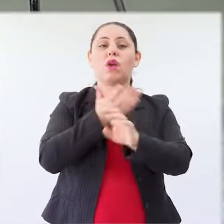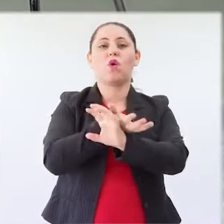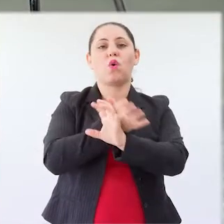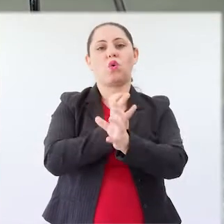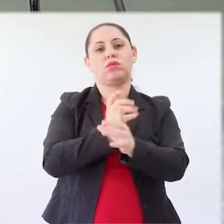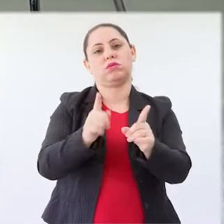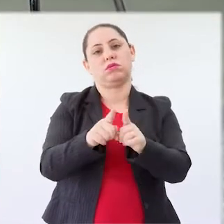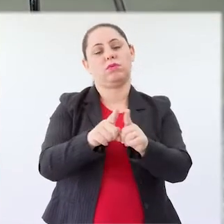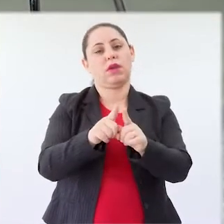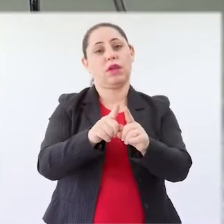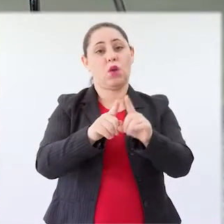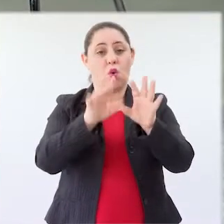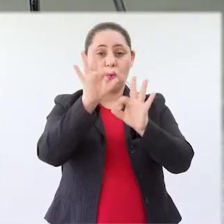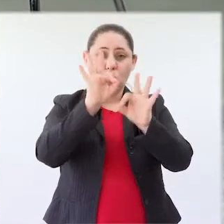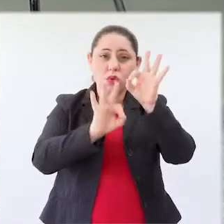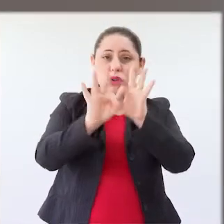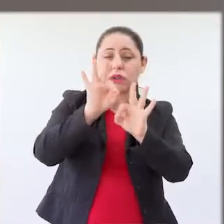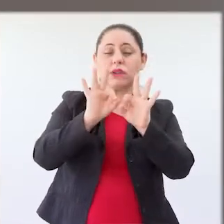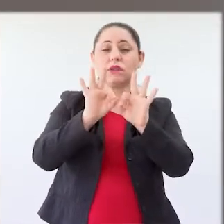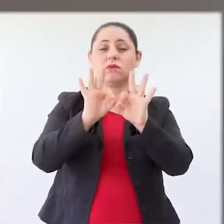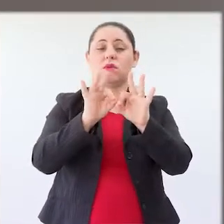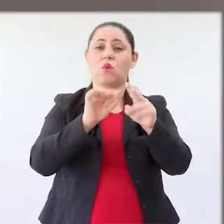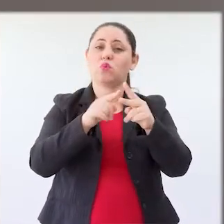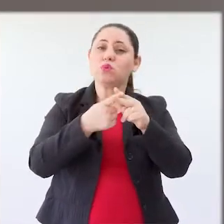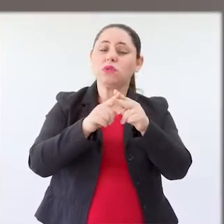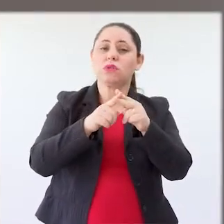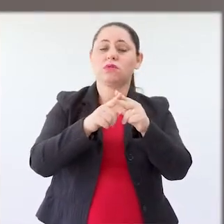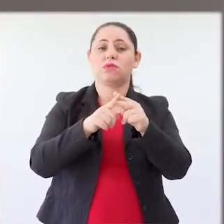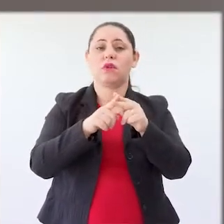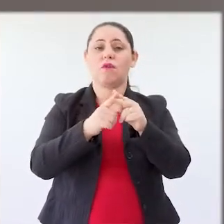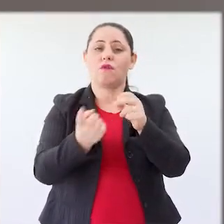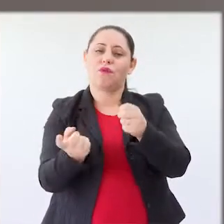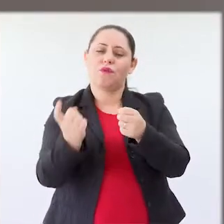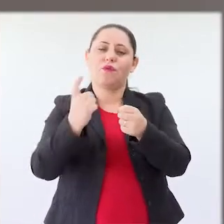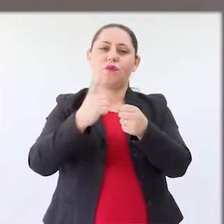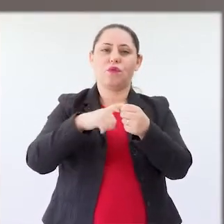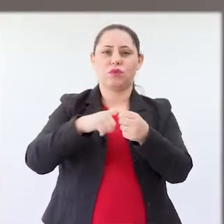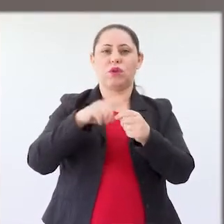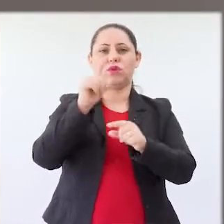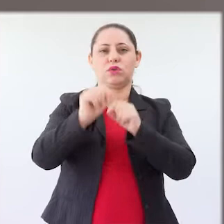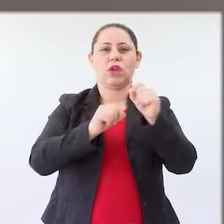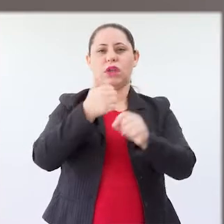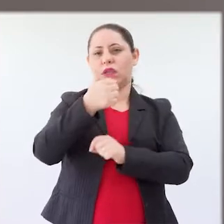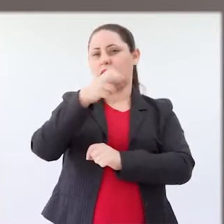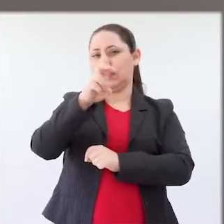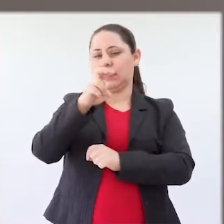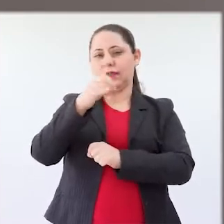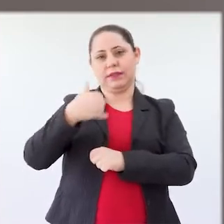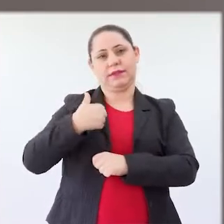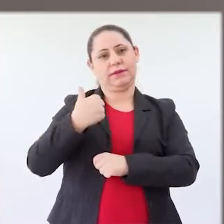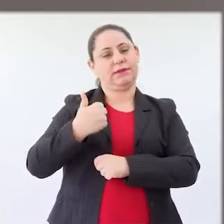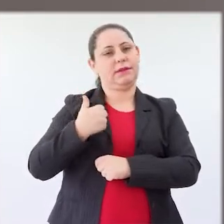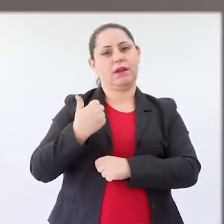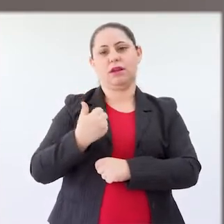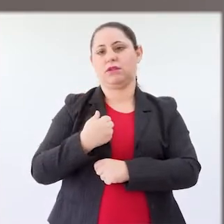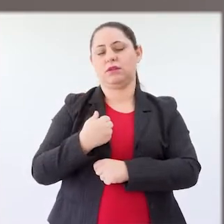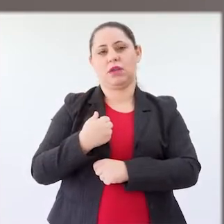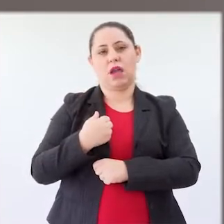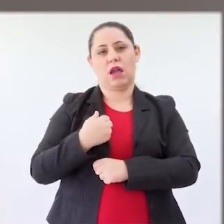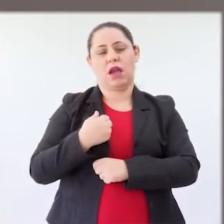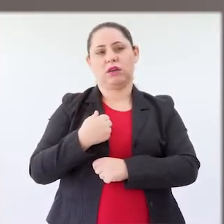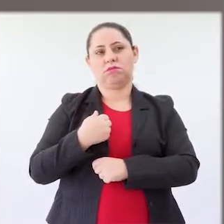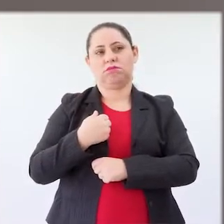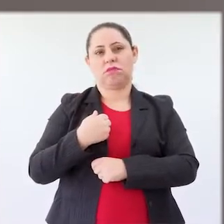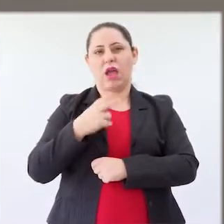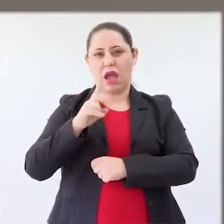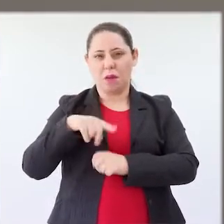gente precisa reestruturar essa paciente. Então voltar lá aos 15 anos, isso nem sempre